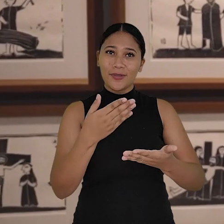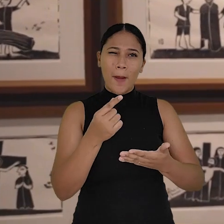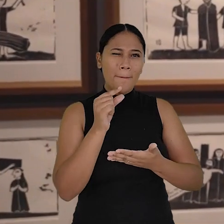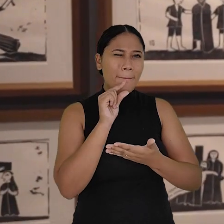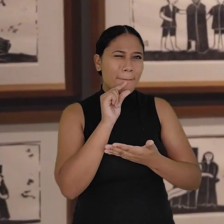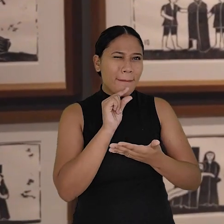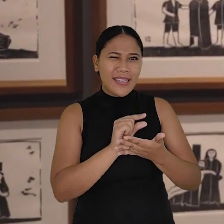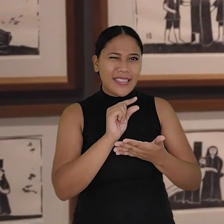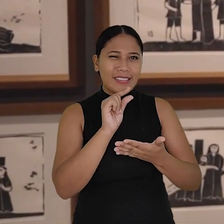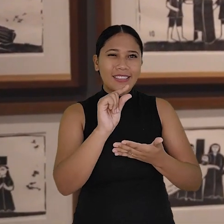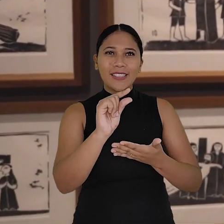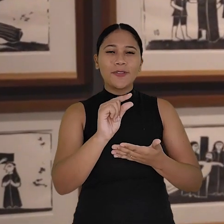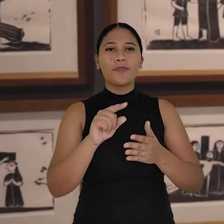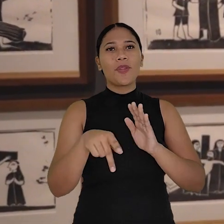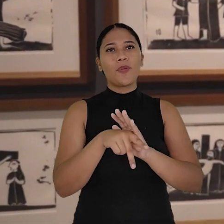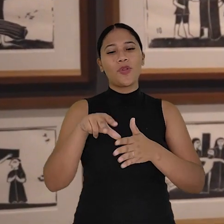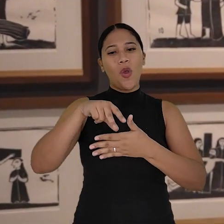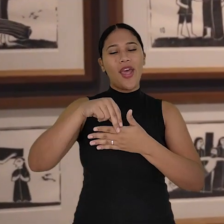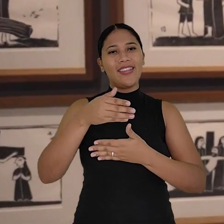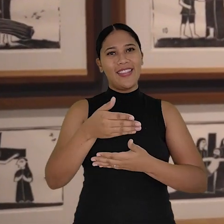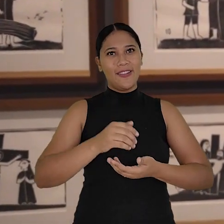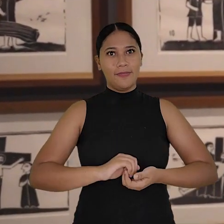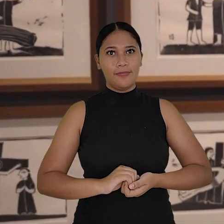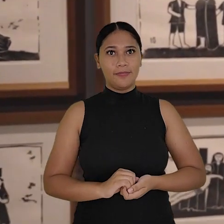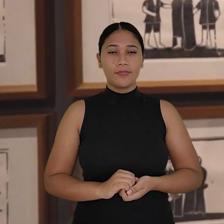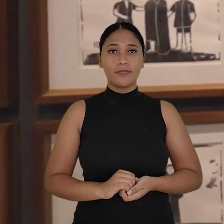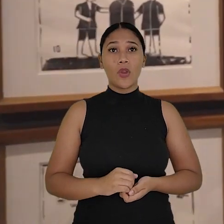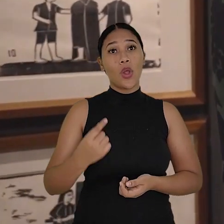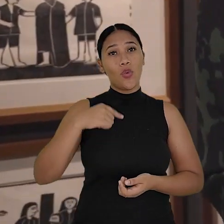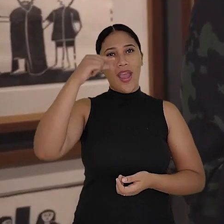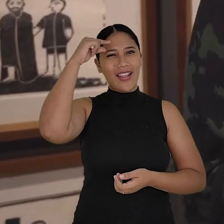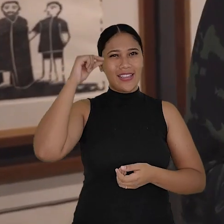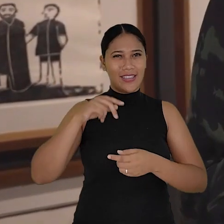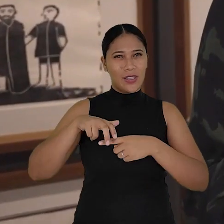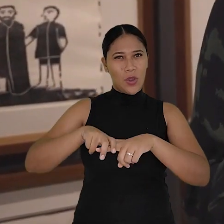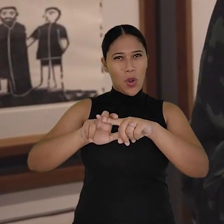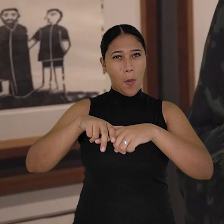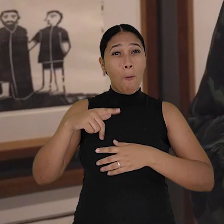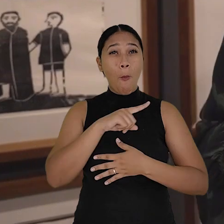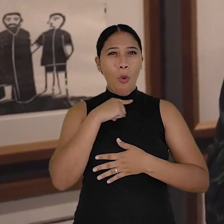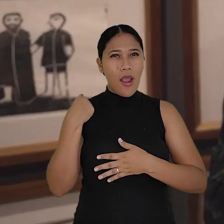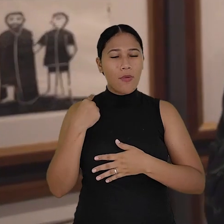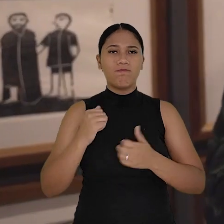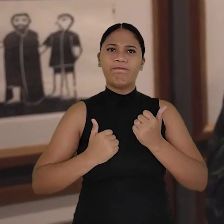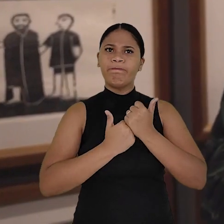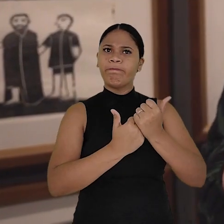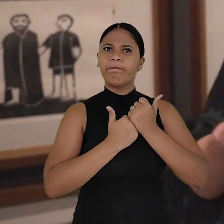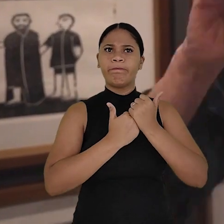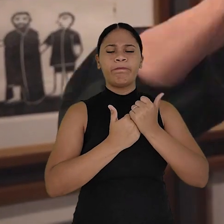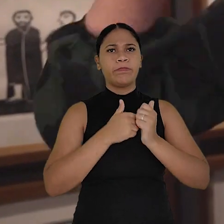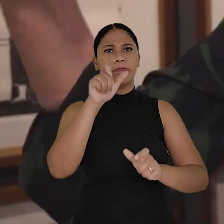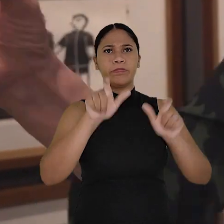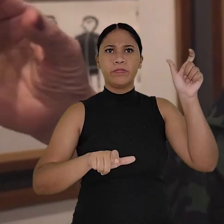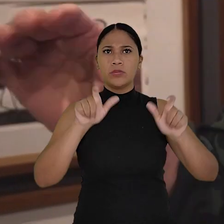um pedacinho desse cordel aqui. Esse cordel, quando Ariano morreu, Ariano deu muita